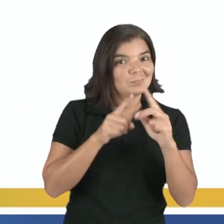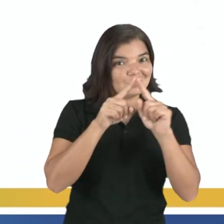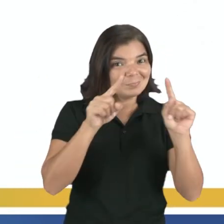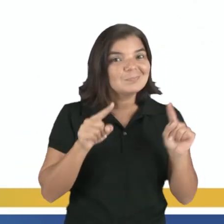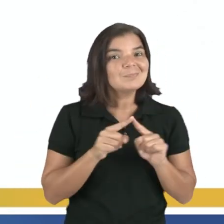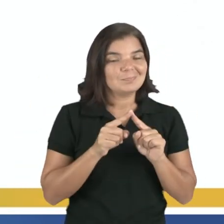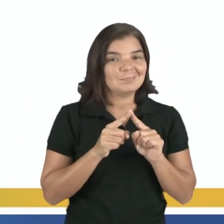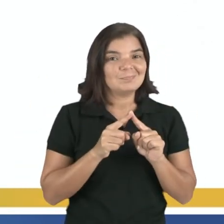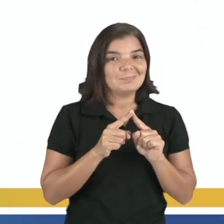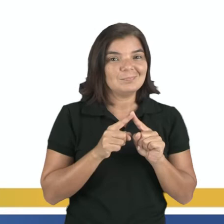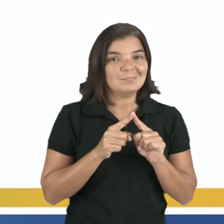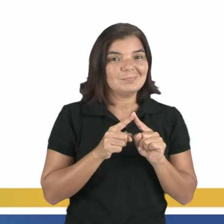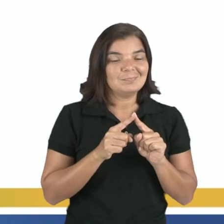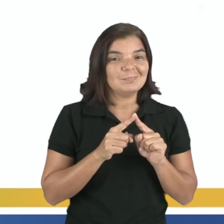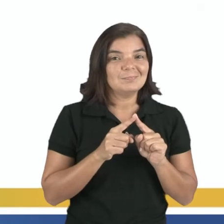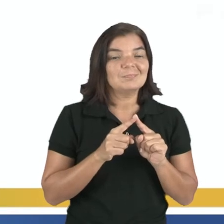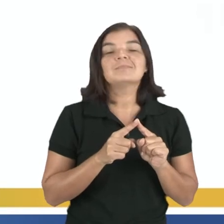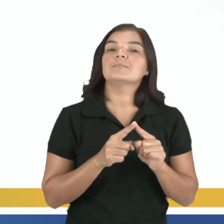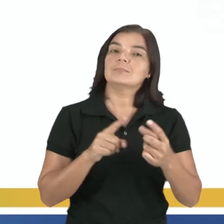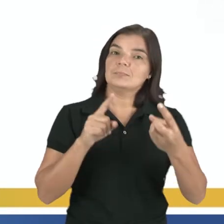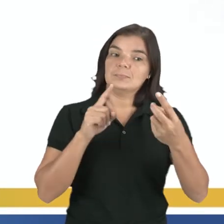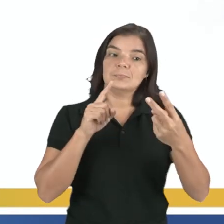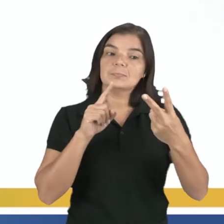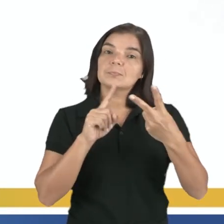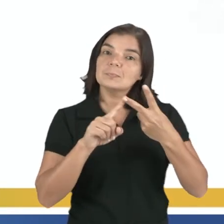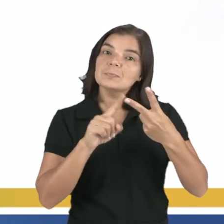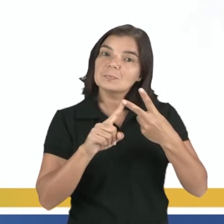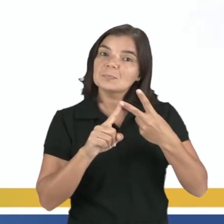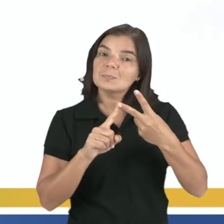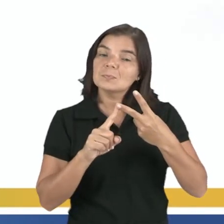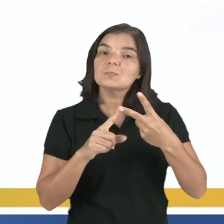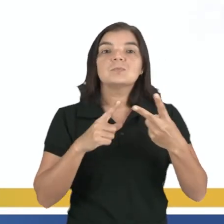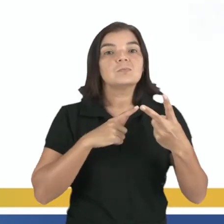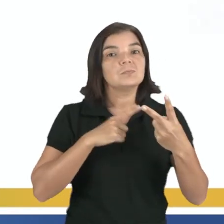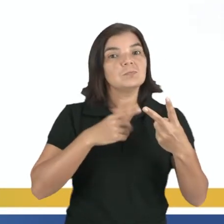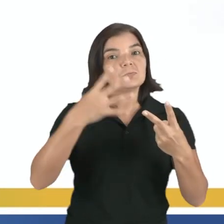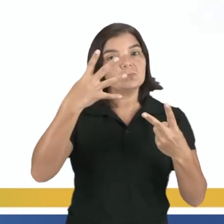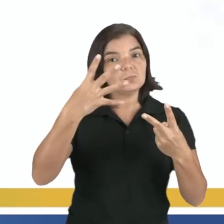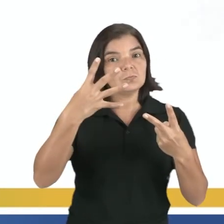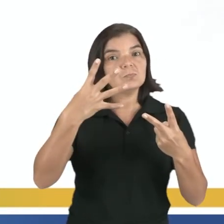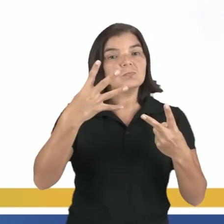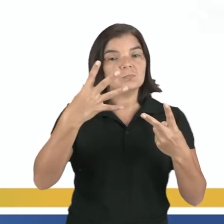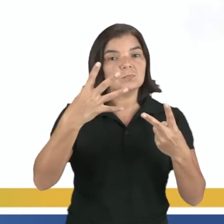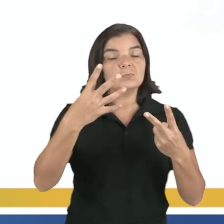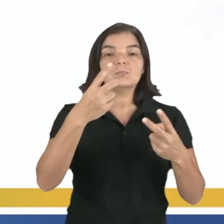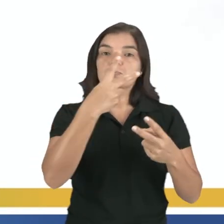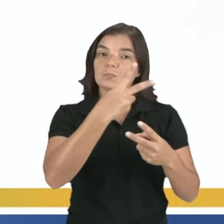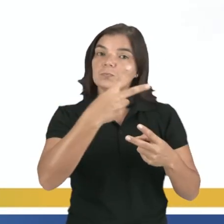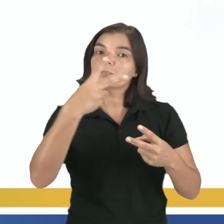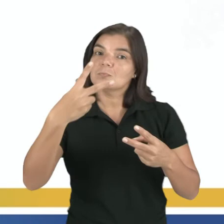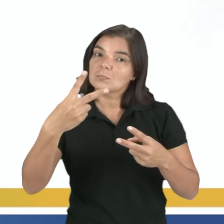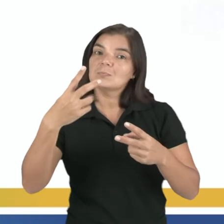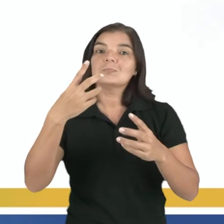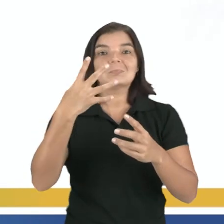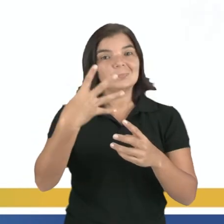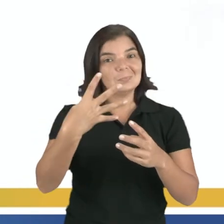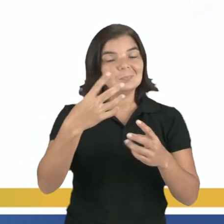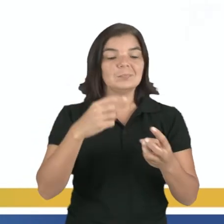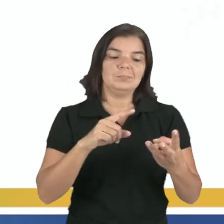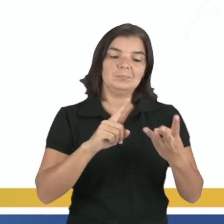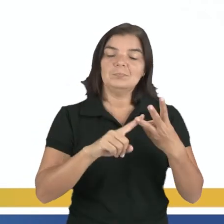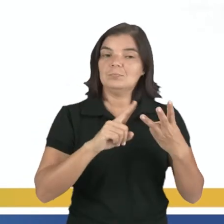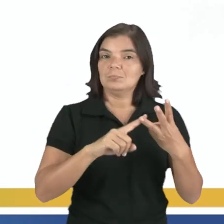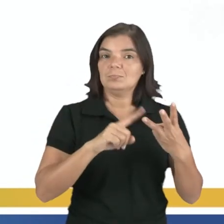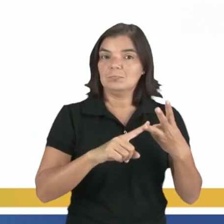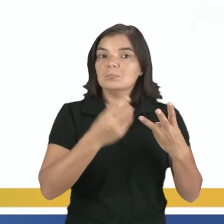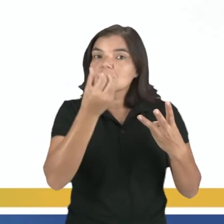quadradinhos. 2 vezes 1 dá 2. Na segunda, eu tinha 4 quadradinhos. 2 vezes 2 dá 4. Na terceira,